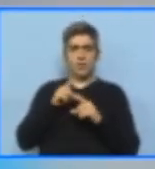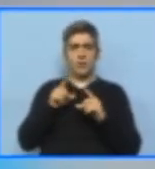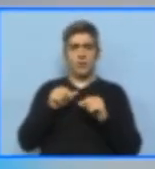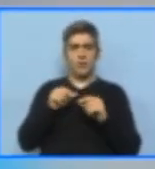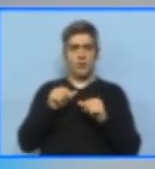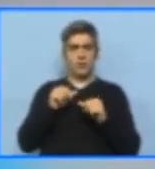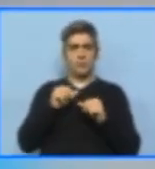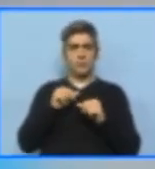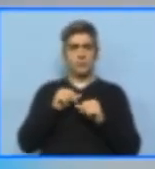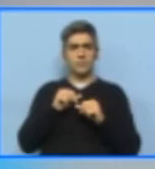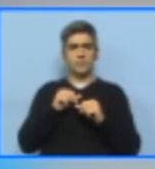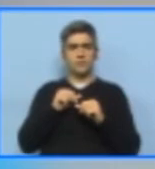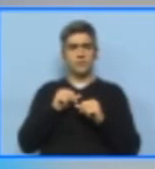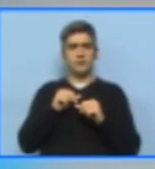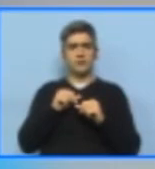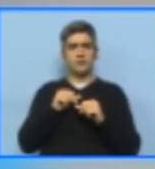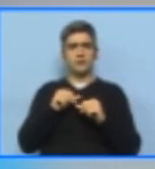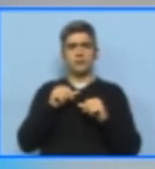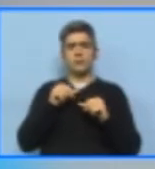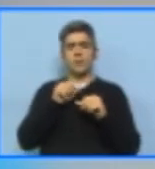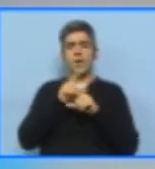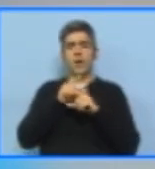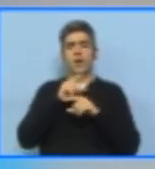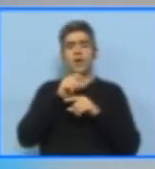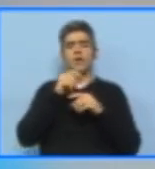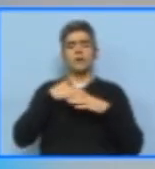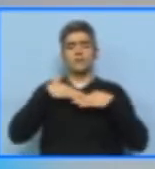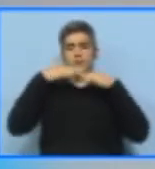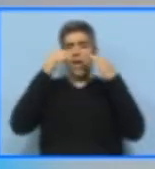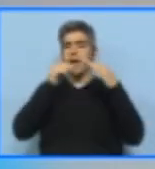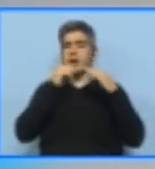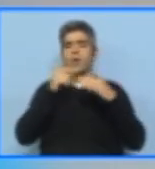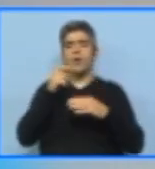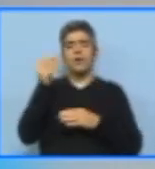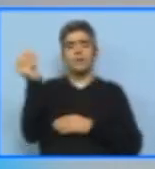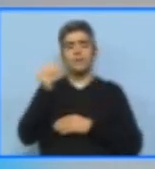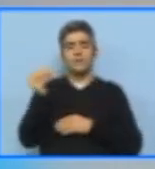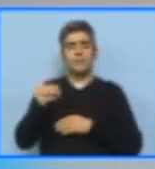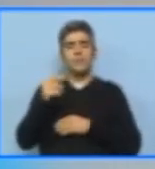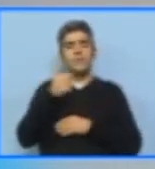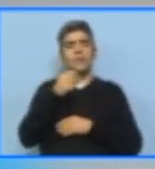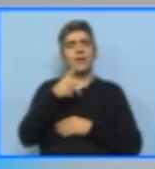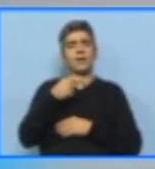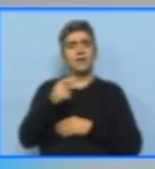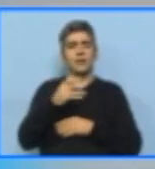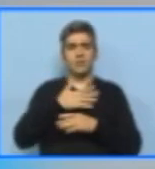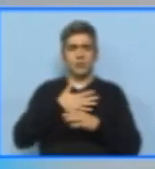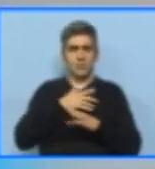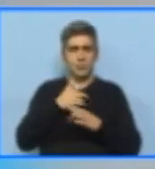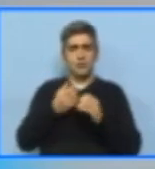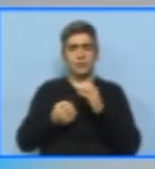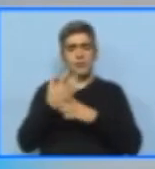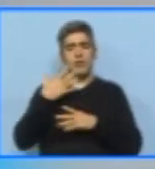rádio afogada em água benta. E peço desculpa por esta imagem, mas é que me parece mais fácil. O